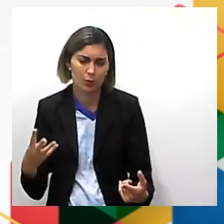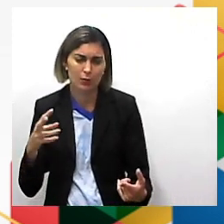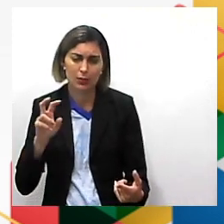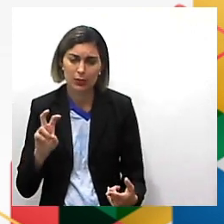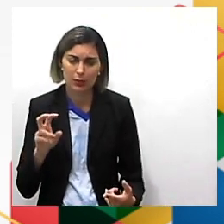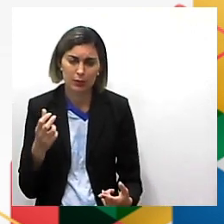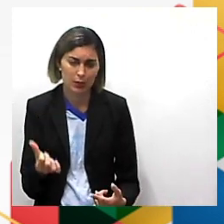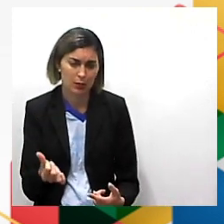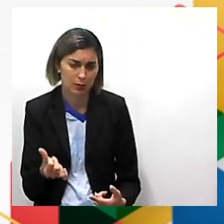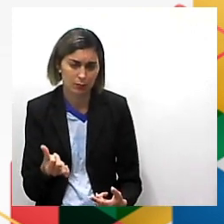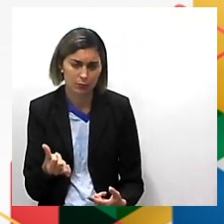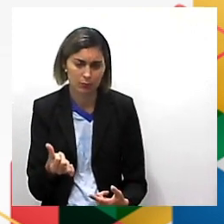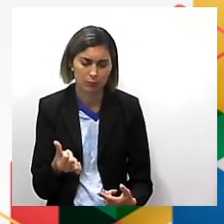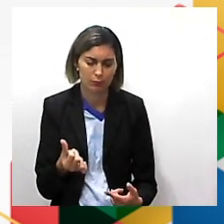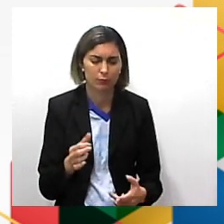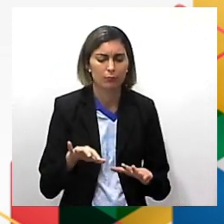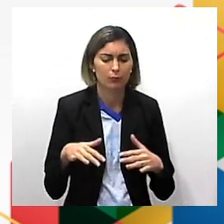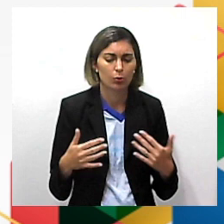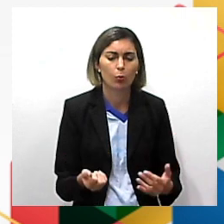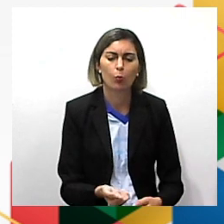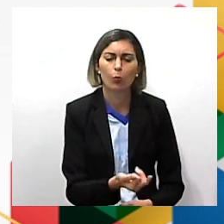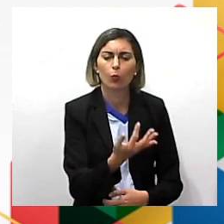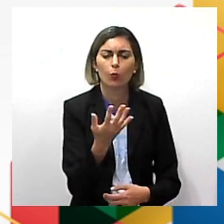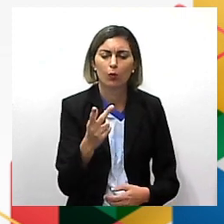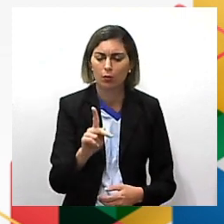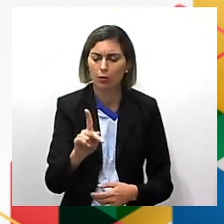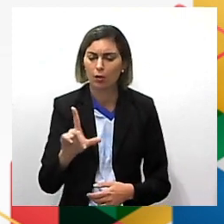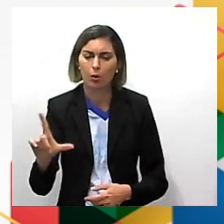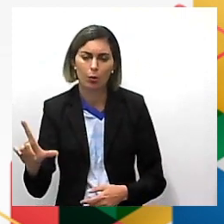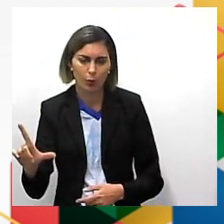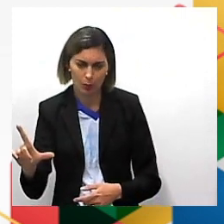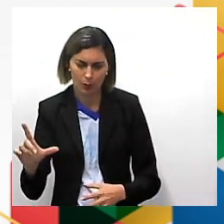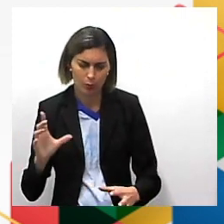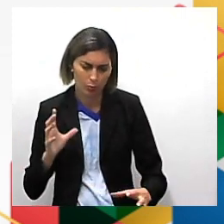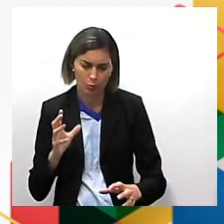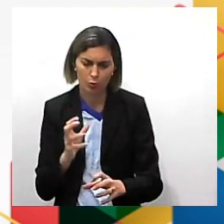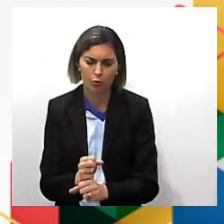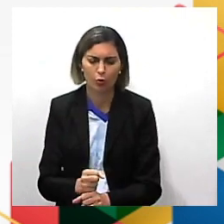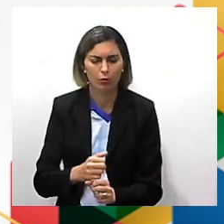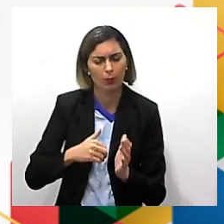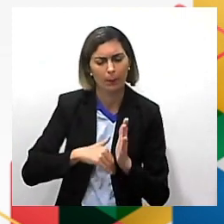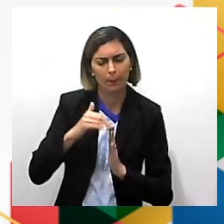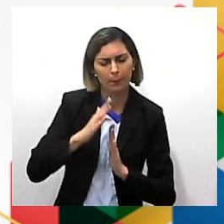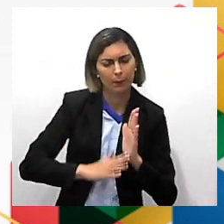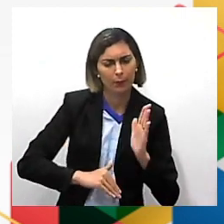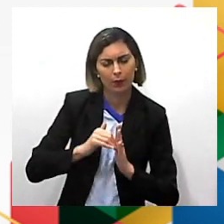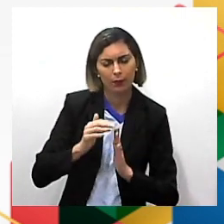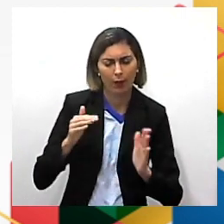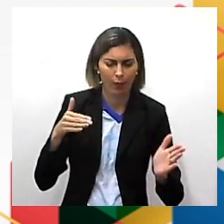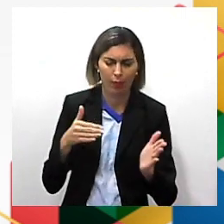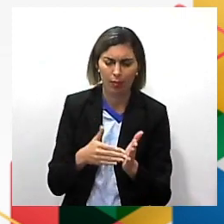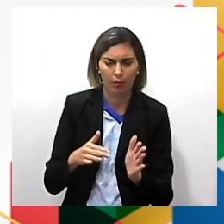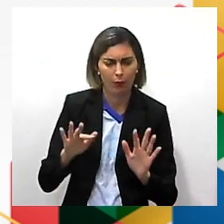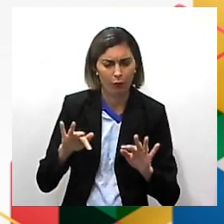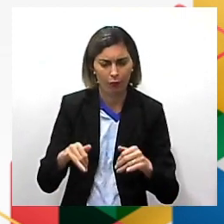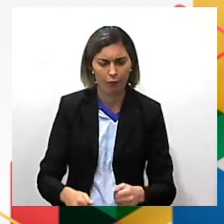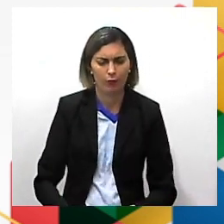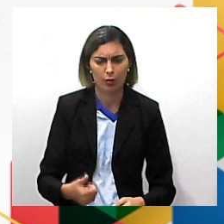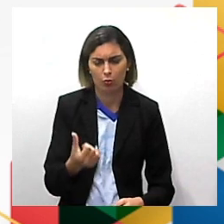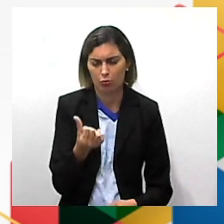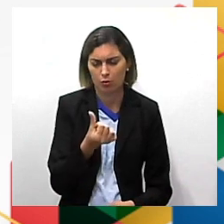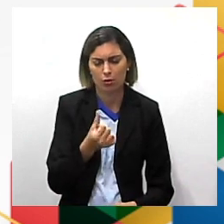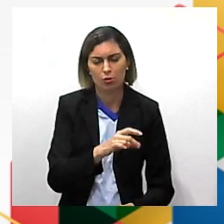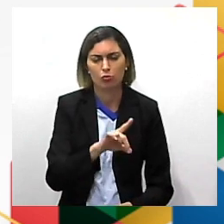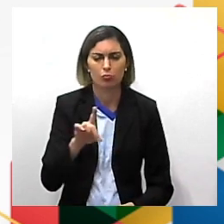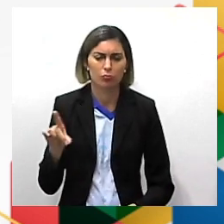5, 6. Então, quantos quilômetros no total foram pintados até o final do 6º